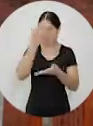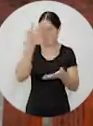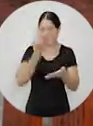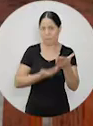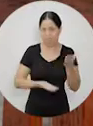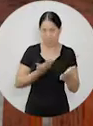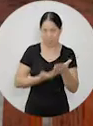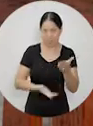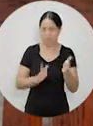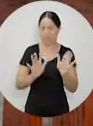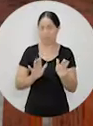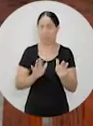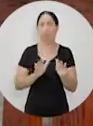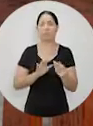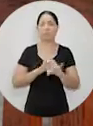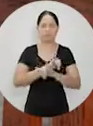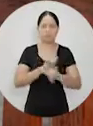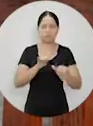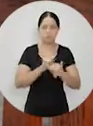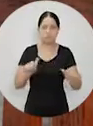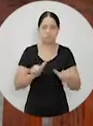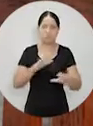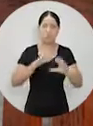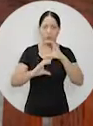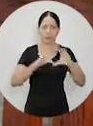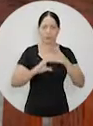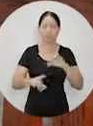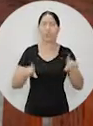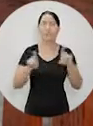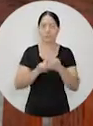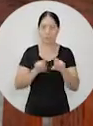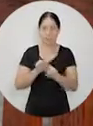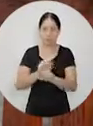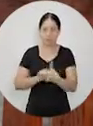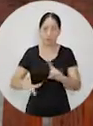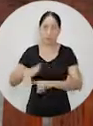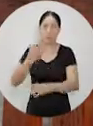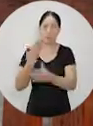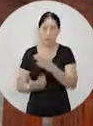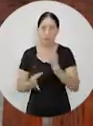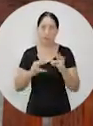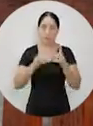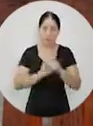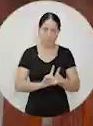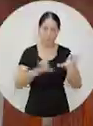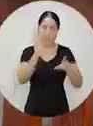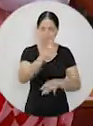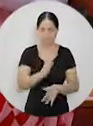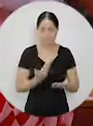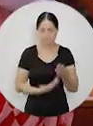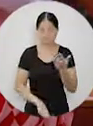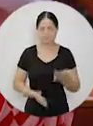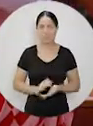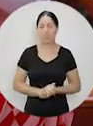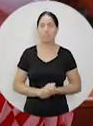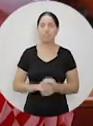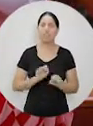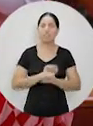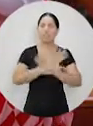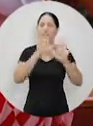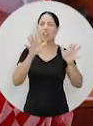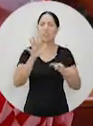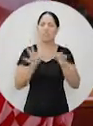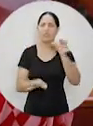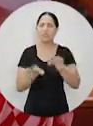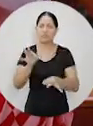perder. Não é só o meio de comunicação ou o jornalista, é a sociedade, é a democracia brasileira. E esta clareza